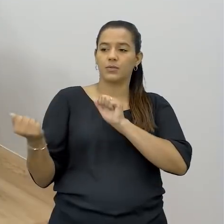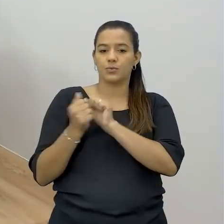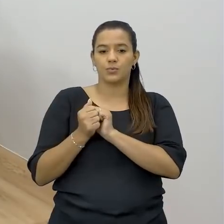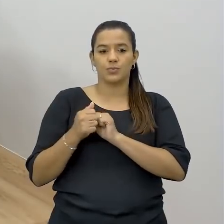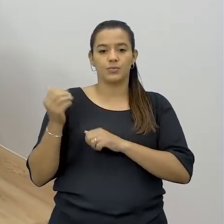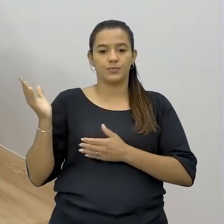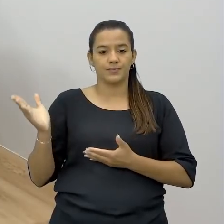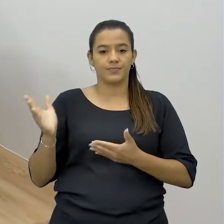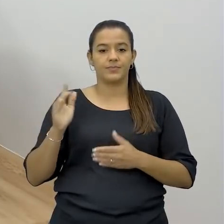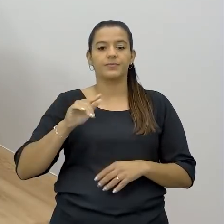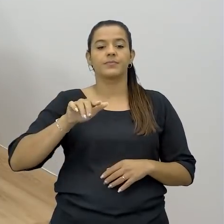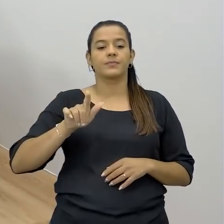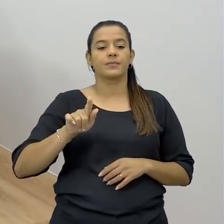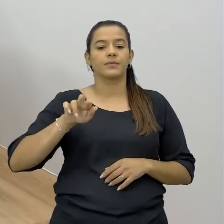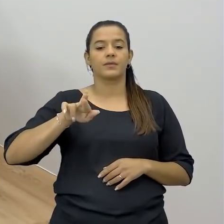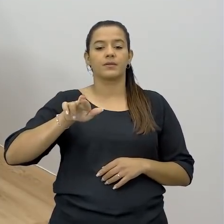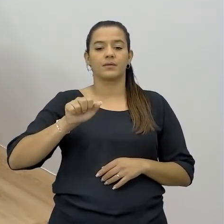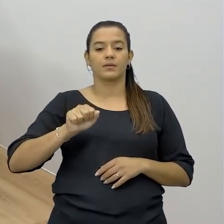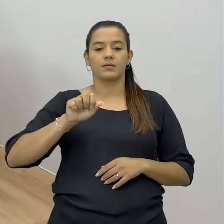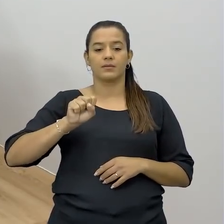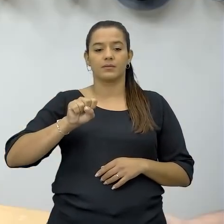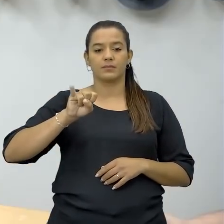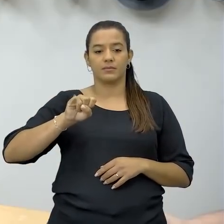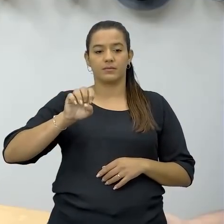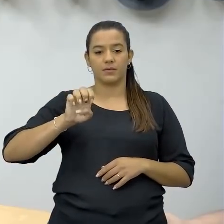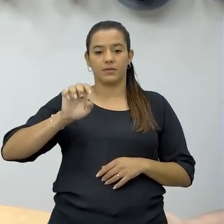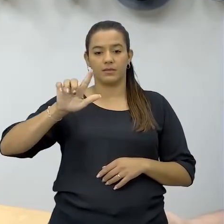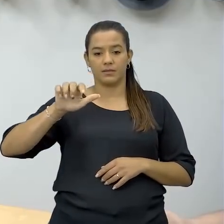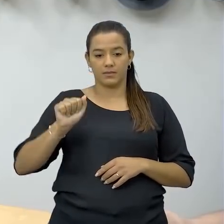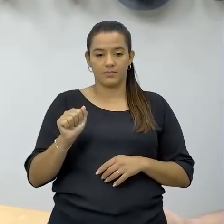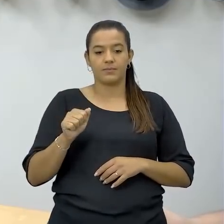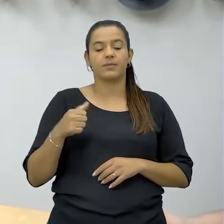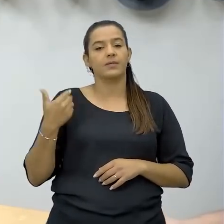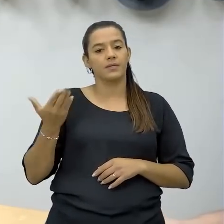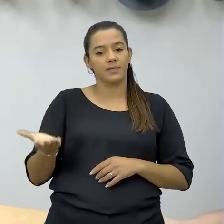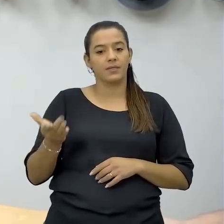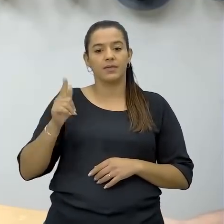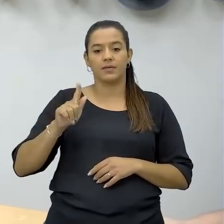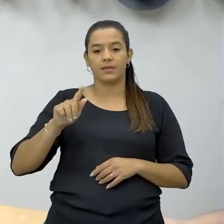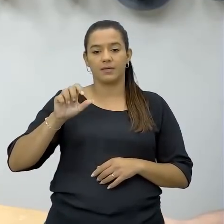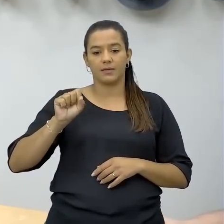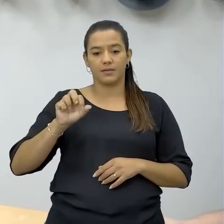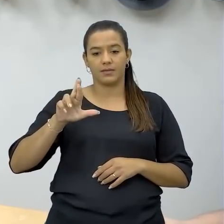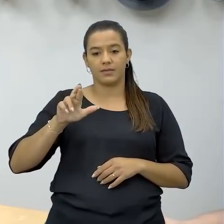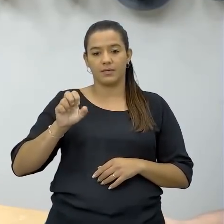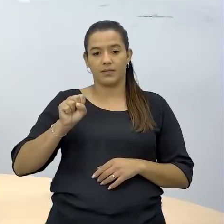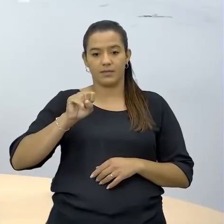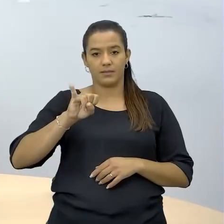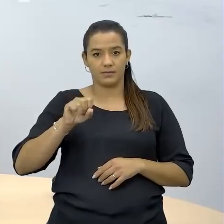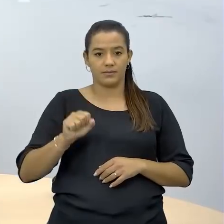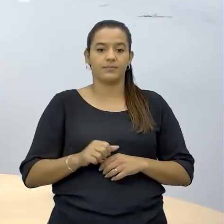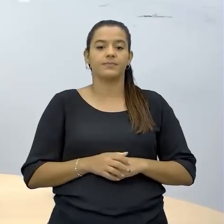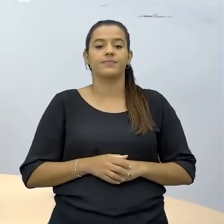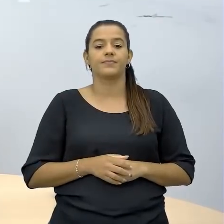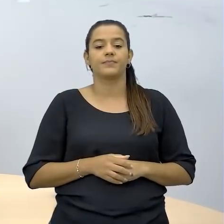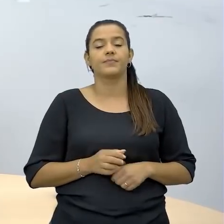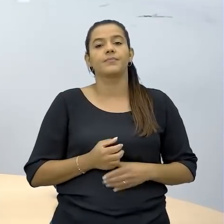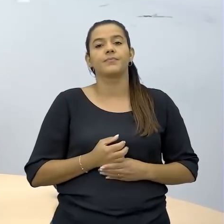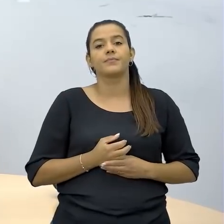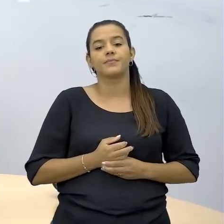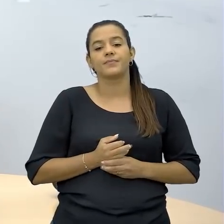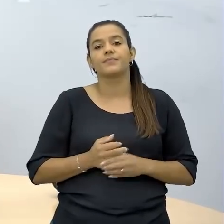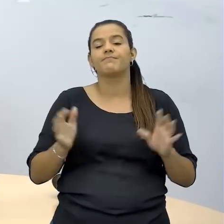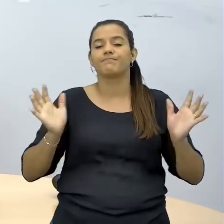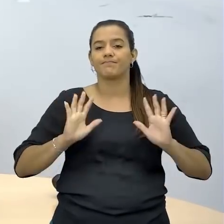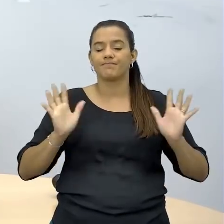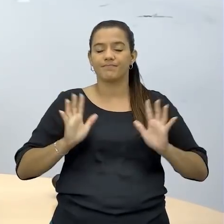professora Graziela Alvarenga, e que nós chamamos carinhosamente de Grazi. Seja bem-vinda, Grazi. Olá, Marcos.